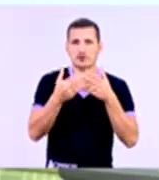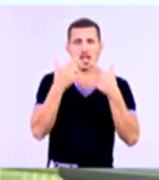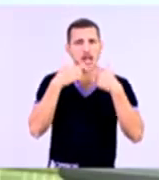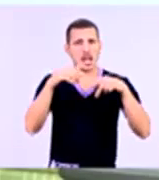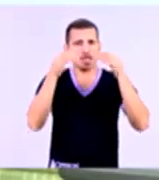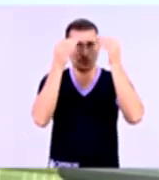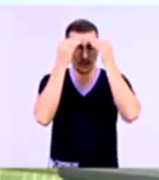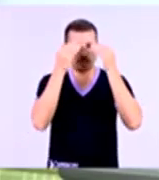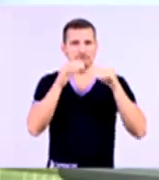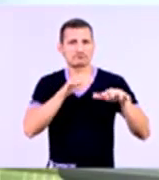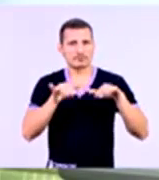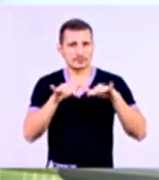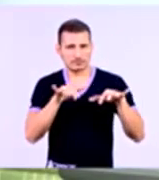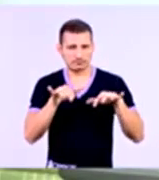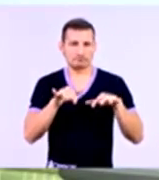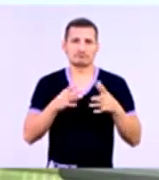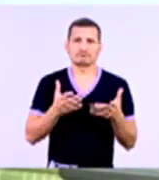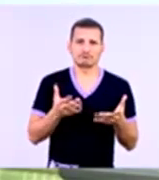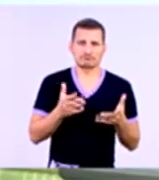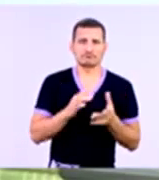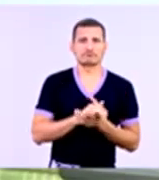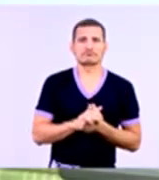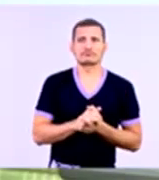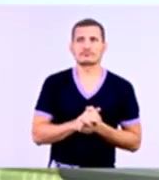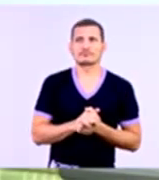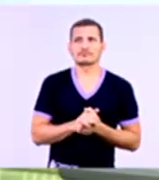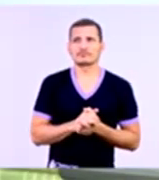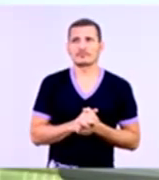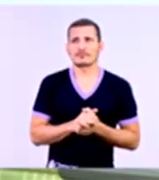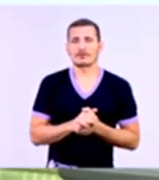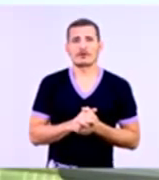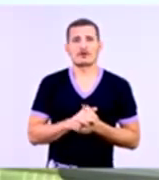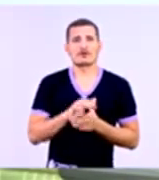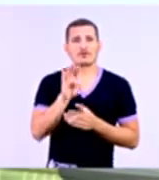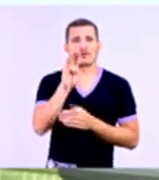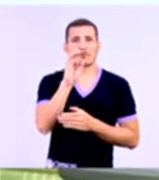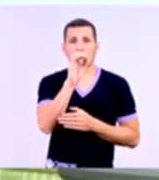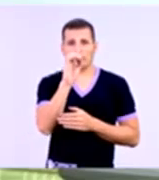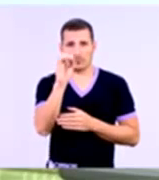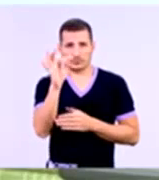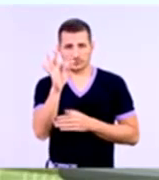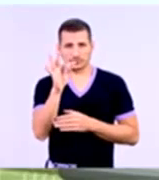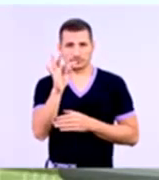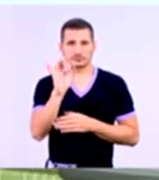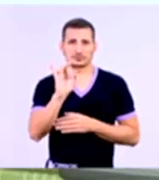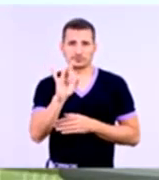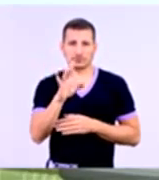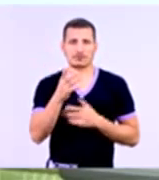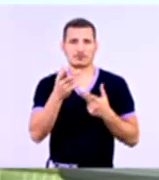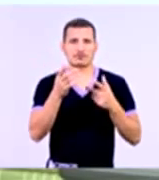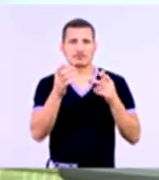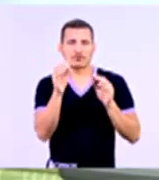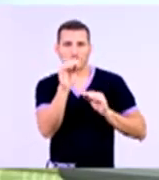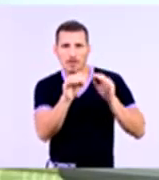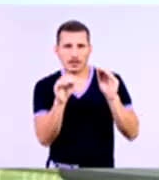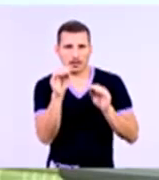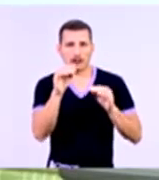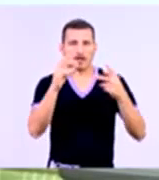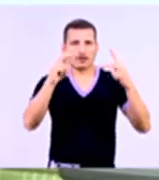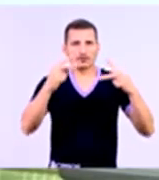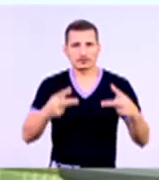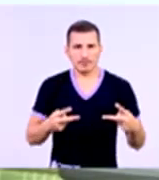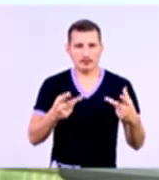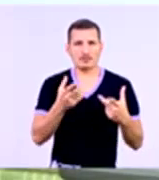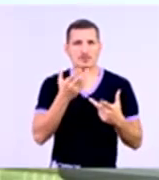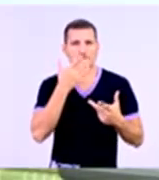programação como back-end. Vale esclarecer que o Bootstrap ele estiliza o HTML. Então, se a